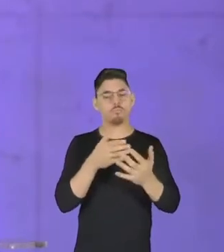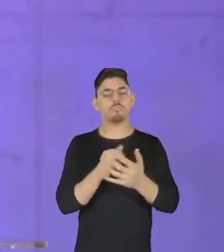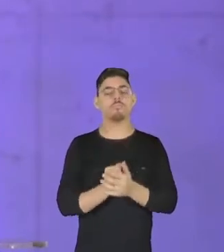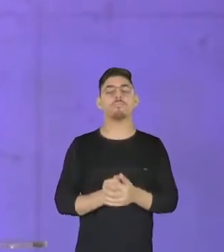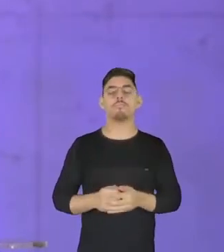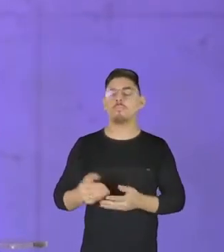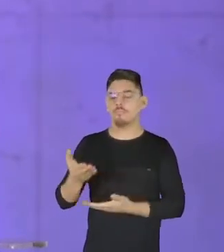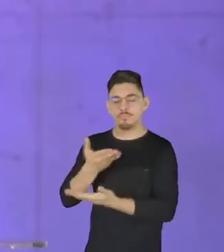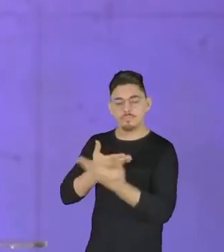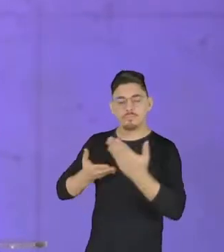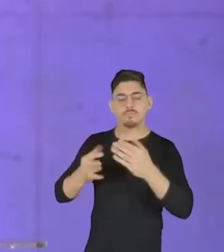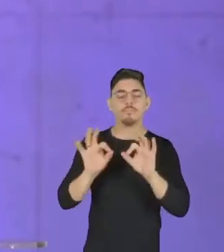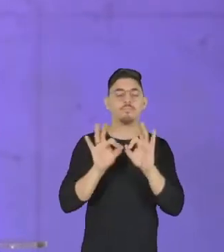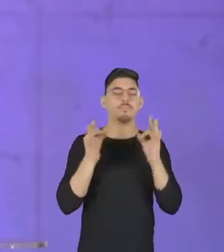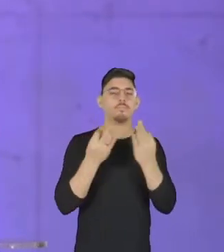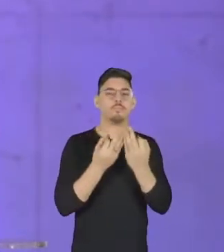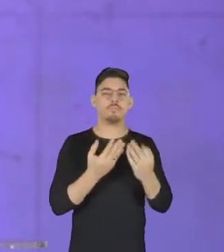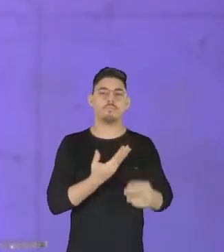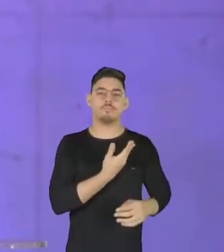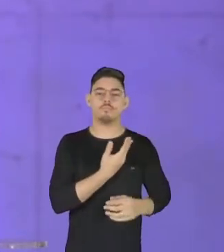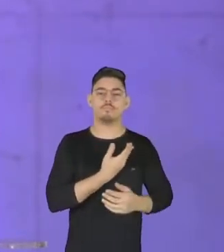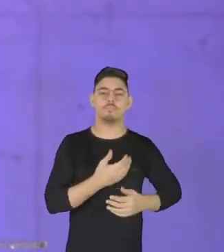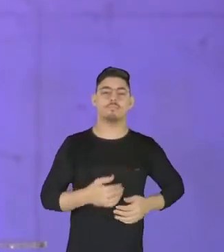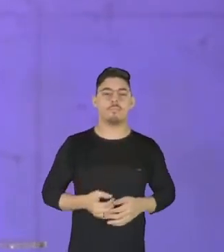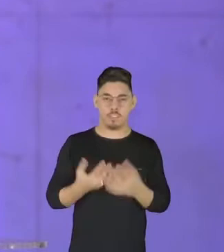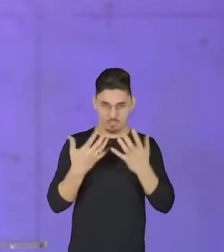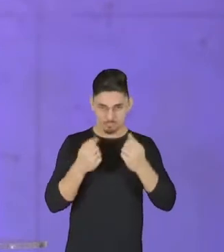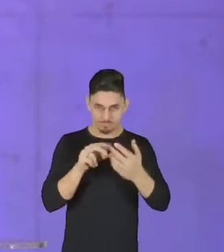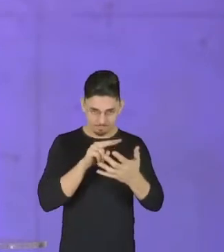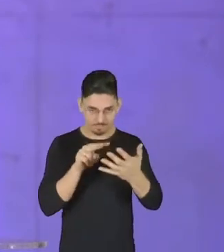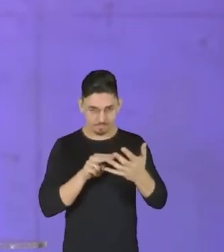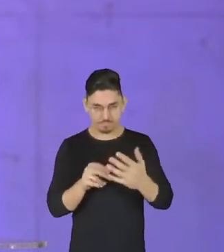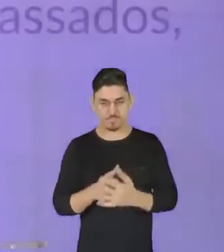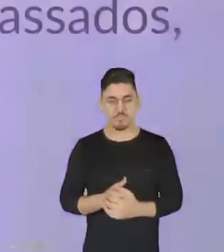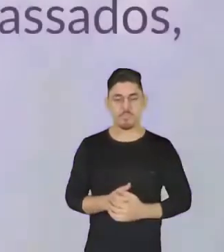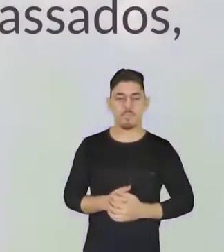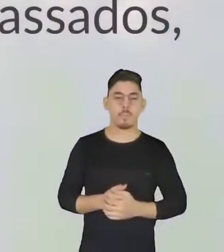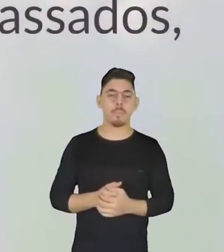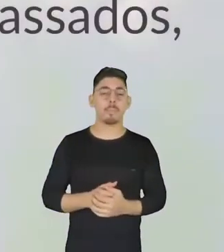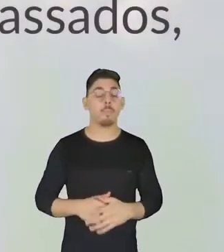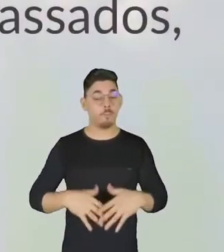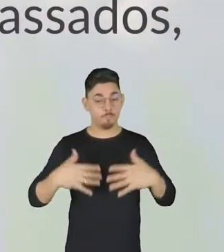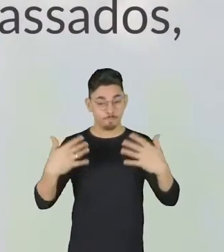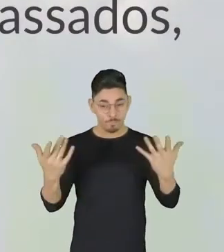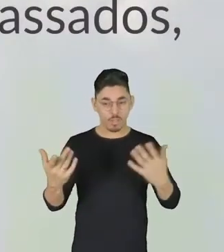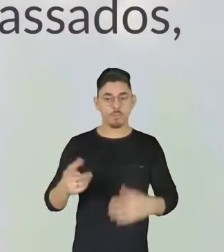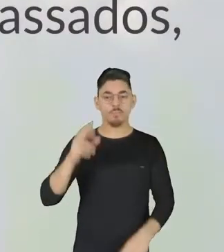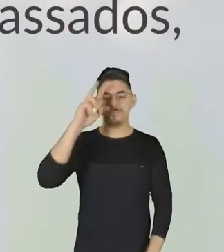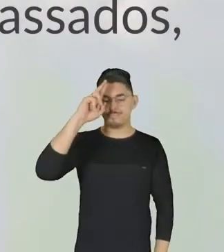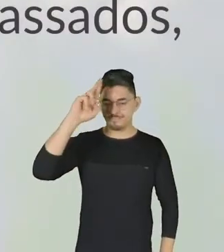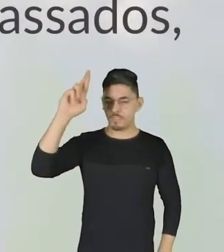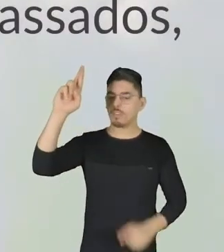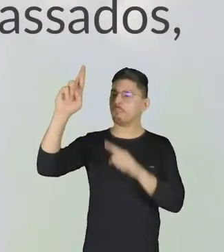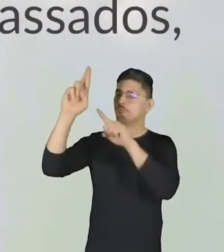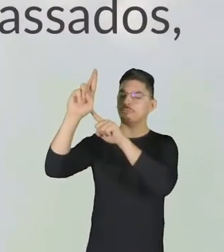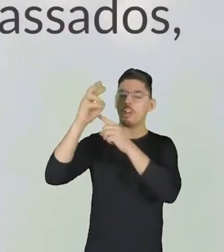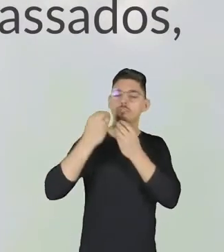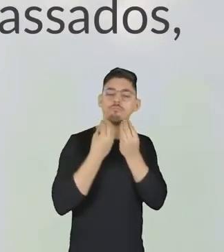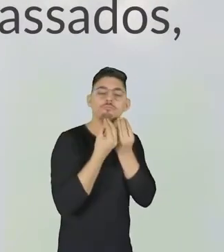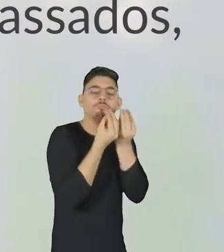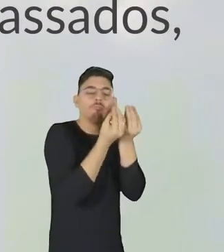sua família, com seus amigos, e vamos fazer a leitura. Assim o Senhor deu